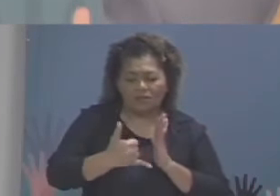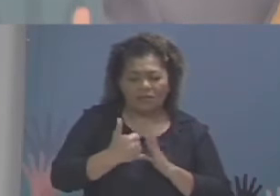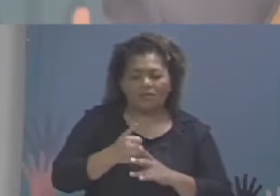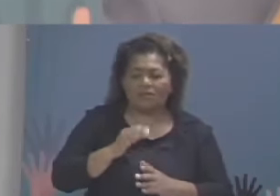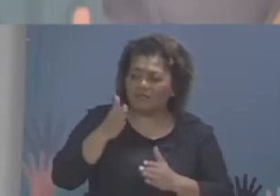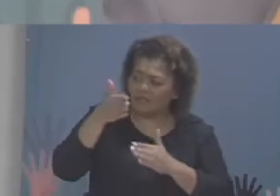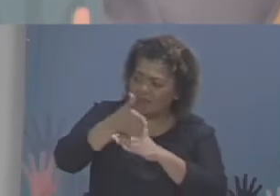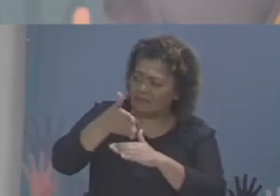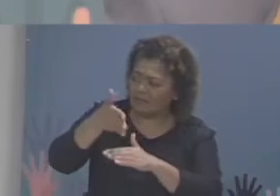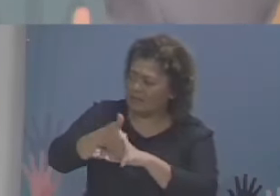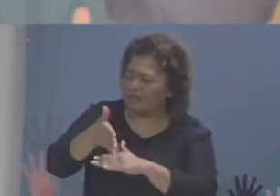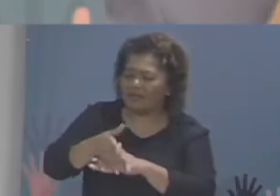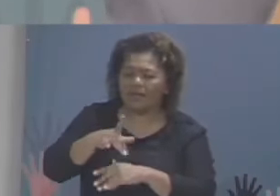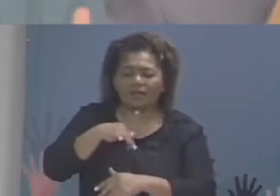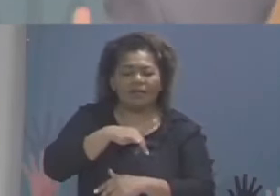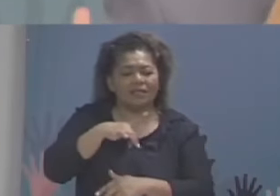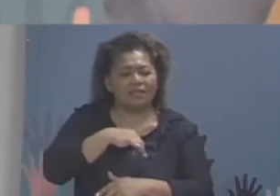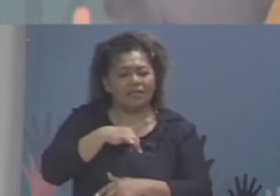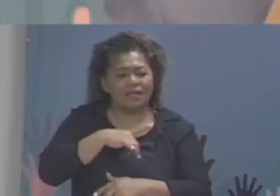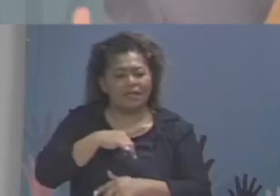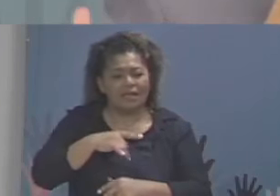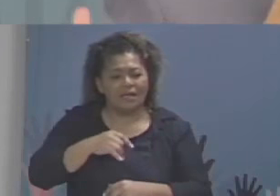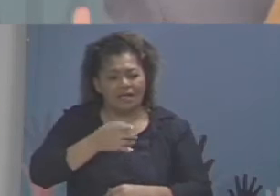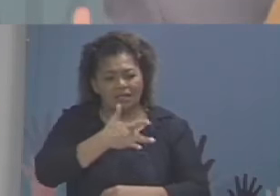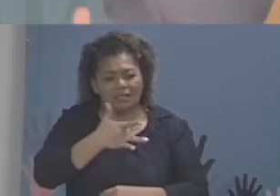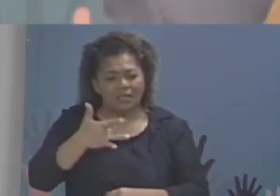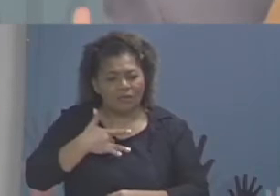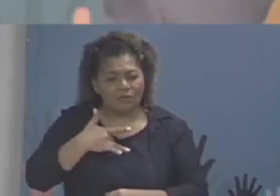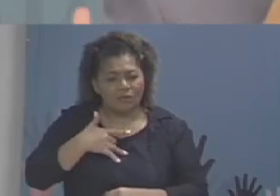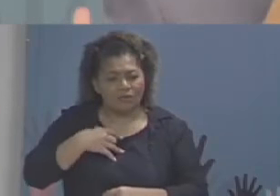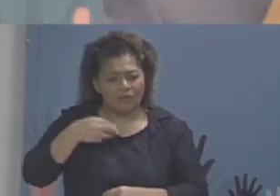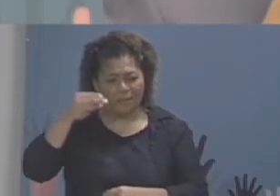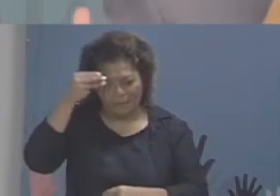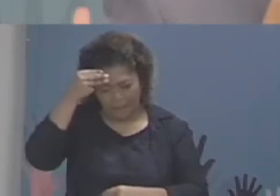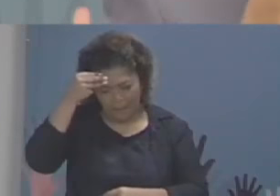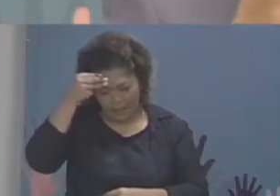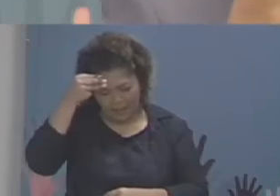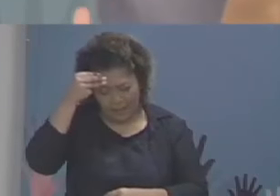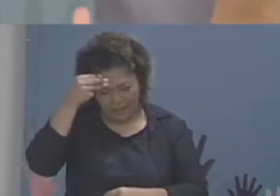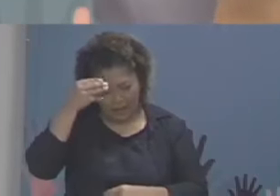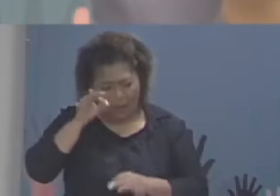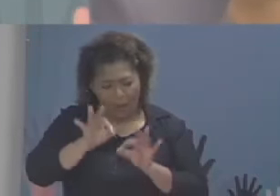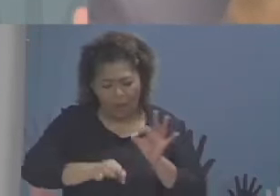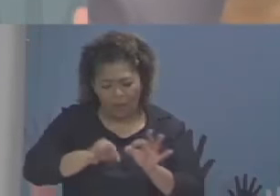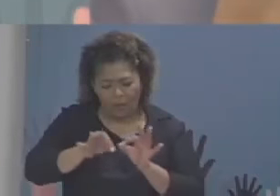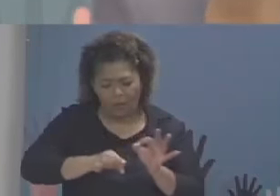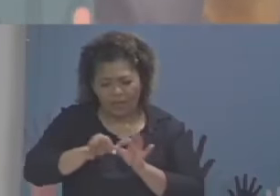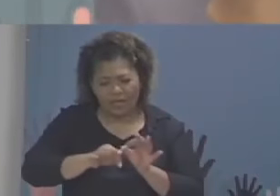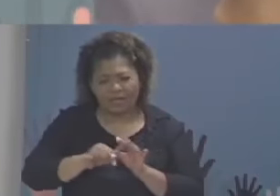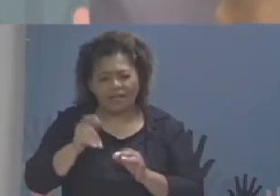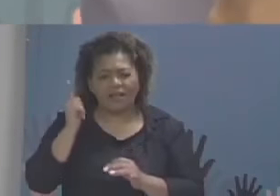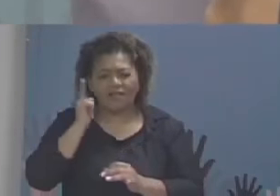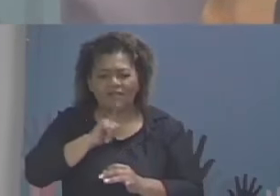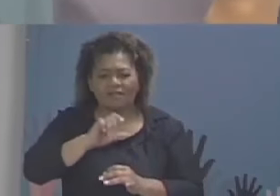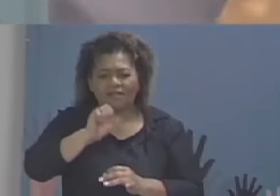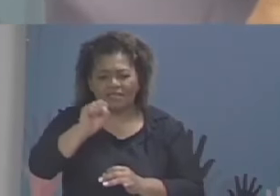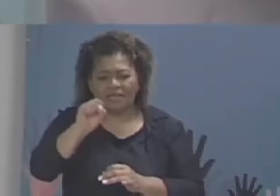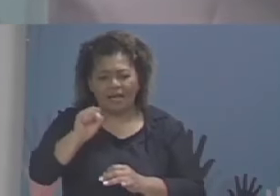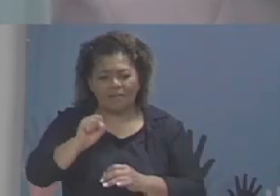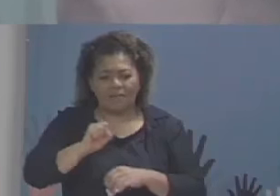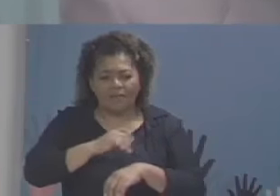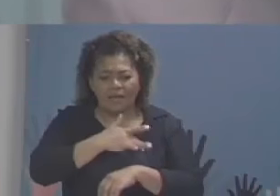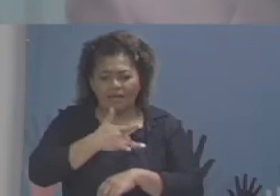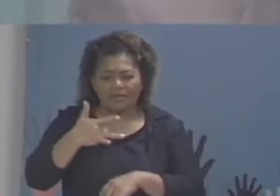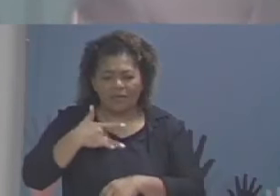para quê? Porque lá é baseado as ações da saúde mental que nós trouxemos, o projeto Recovery, para fazer avançar a saúde mental no